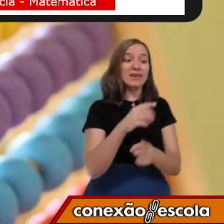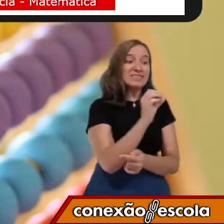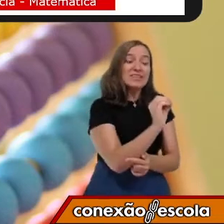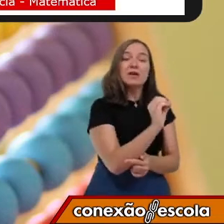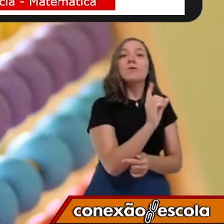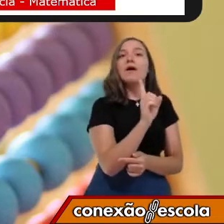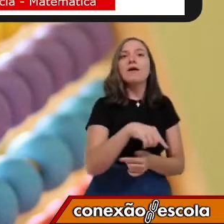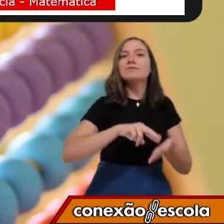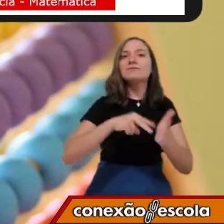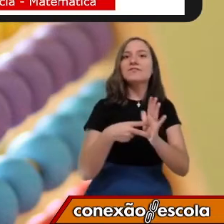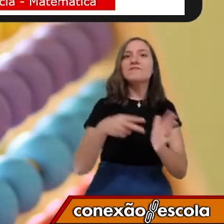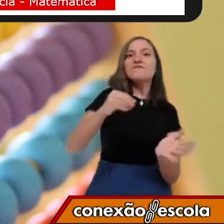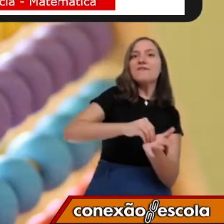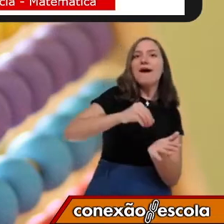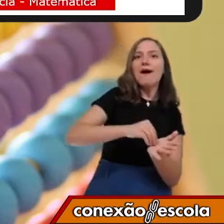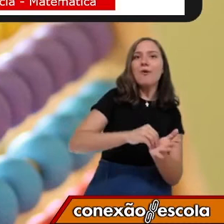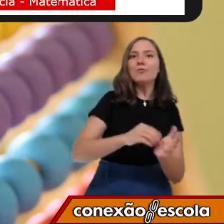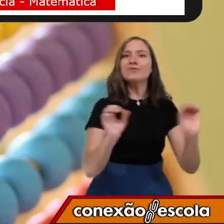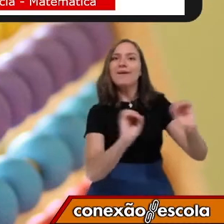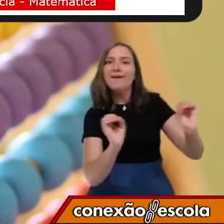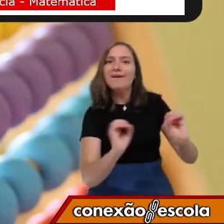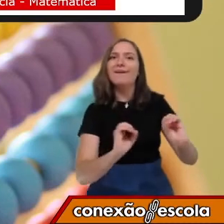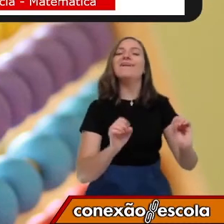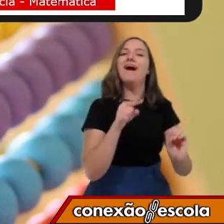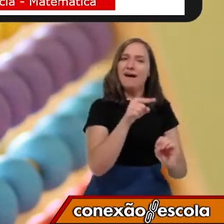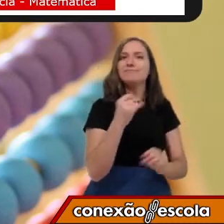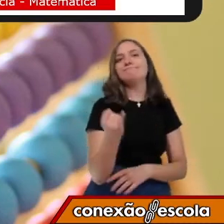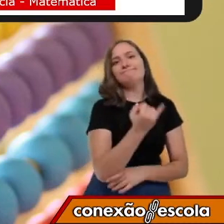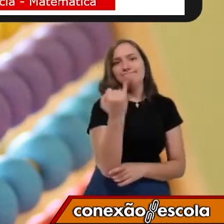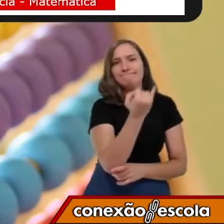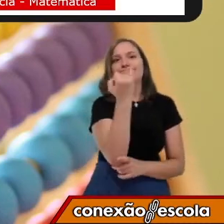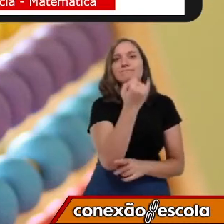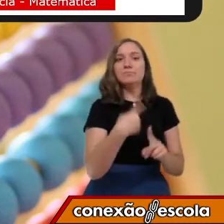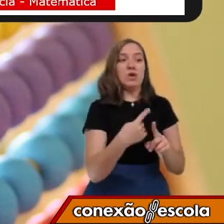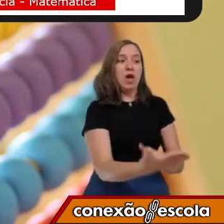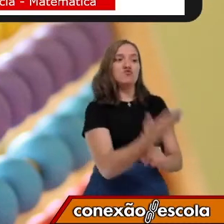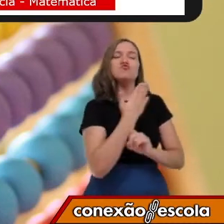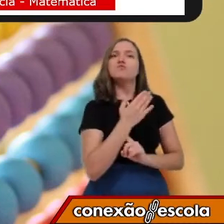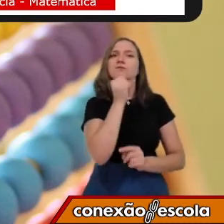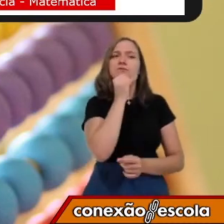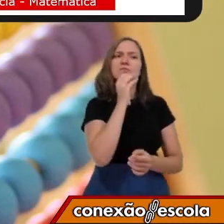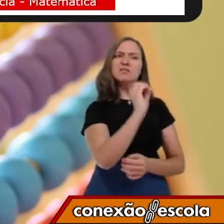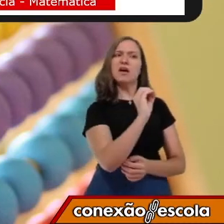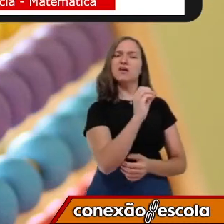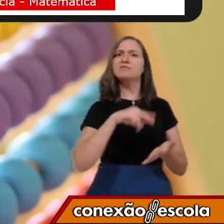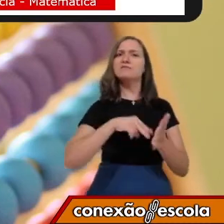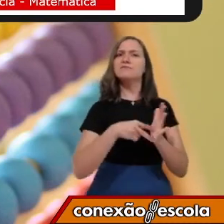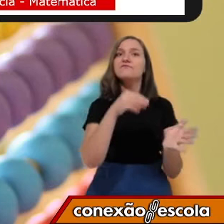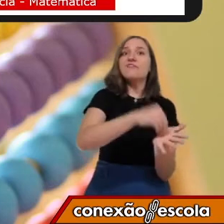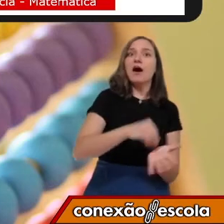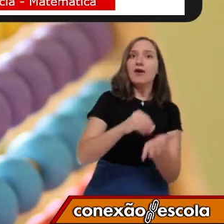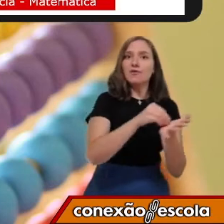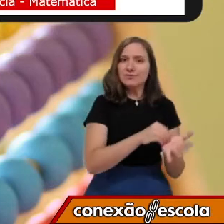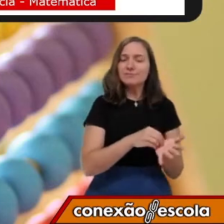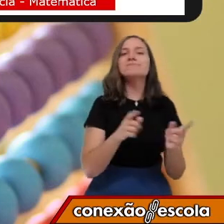a falta de uma quantidade, né? Então, ele é um sistema de numeração importante porque ele tem o número zero e a partir do número